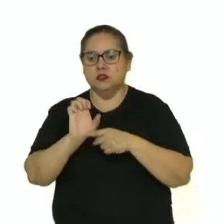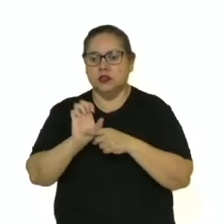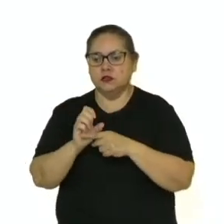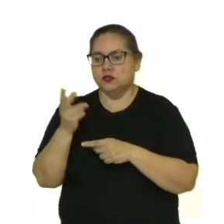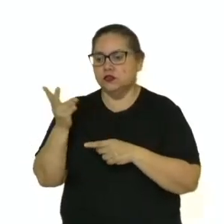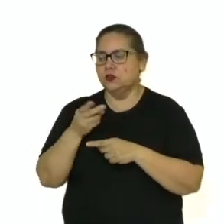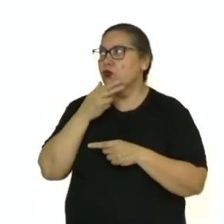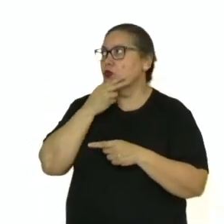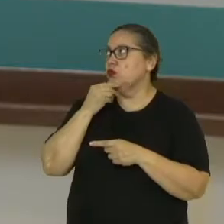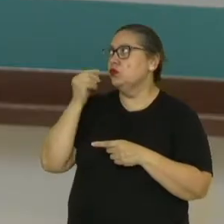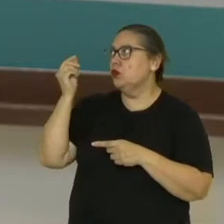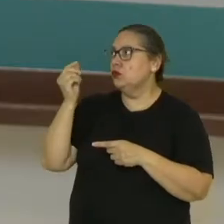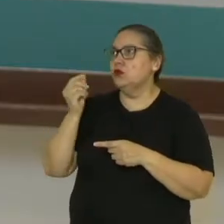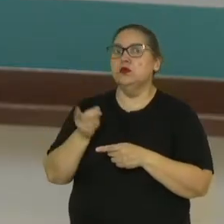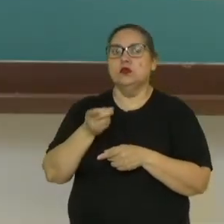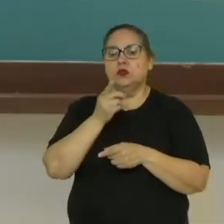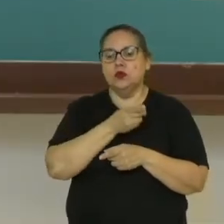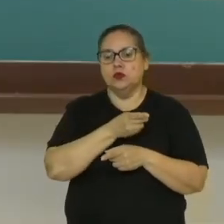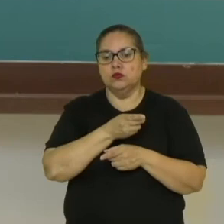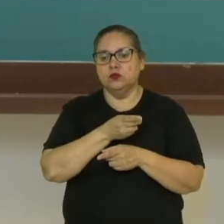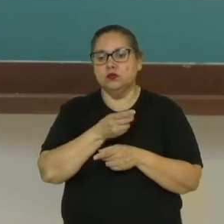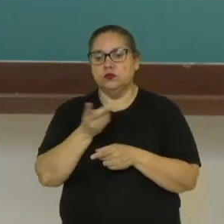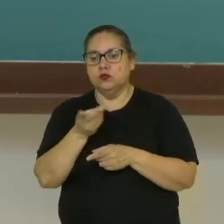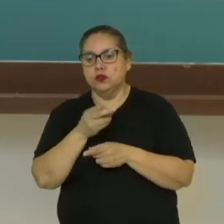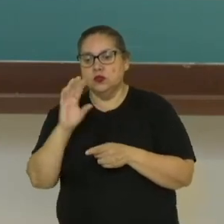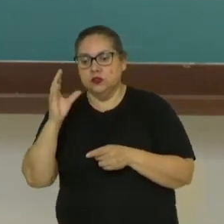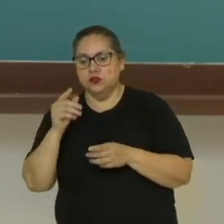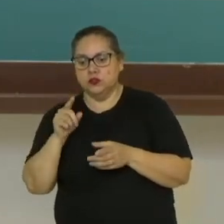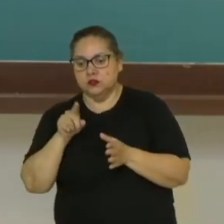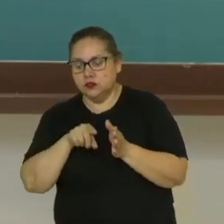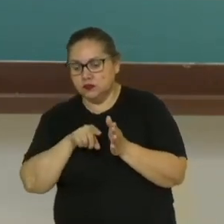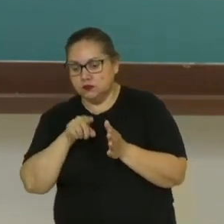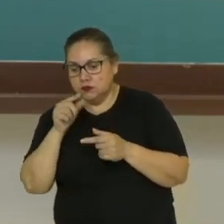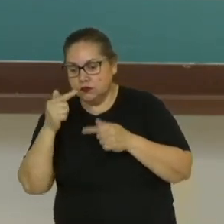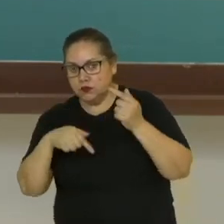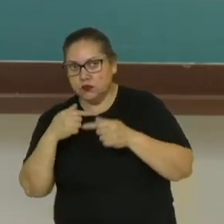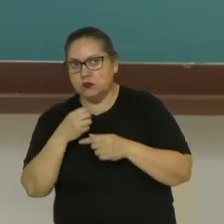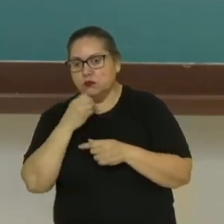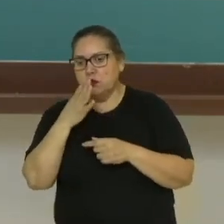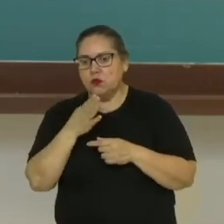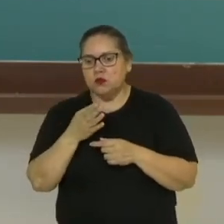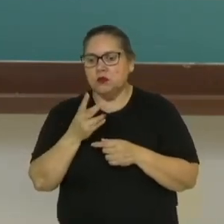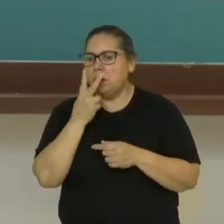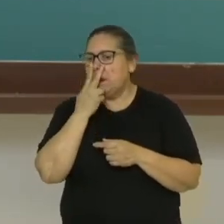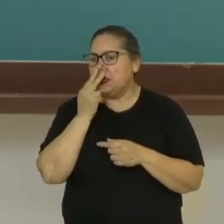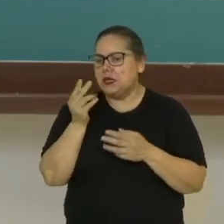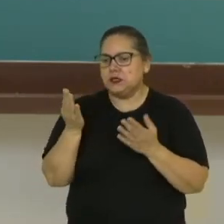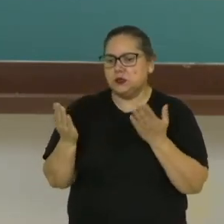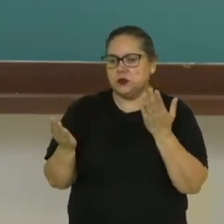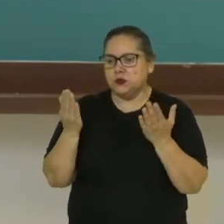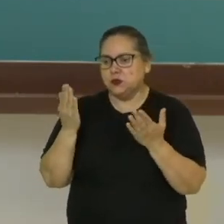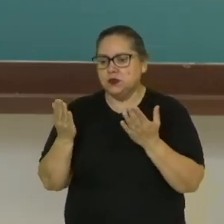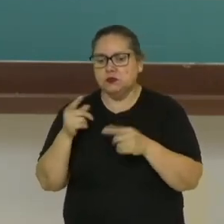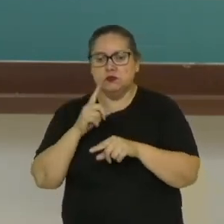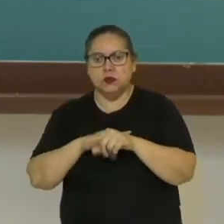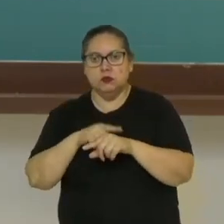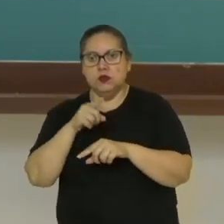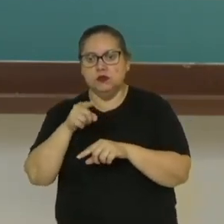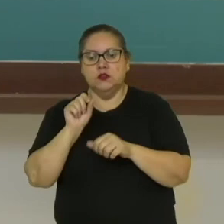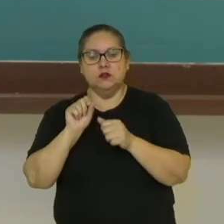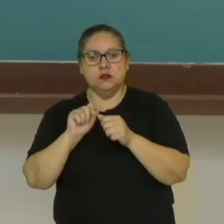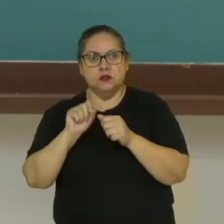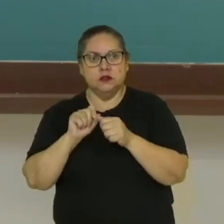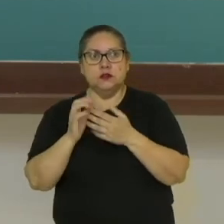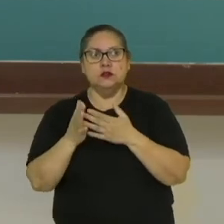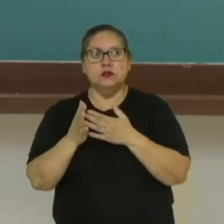Max Weber e Norbert Bobbio. Tá? Então é uma questão bem de boa, ambos são bem parecidos. Né? Vou dar um tempinho para vocês